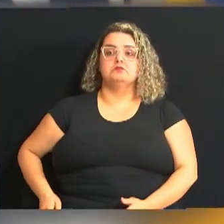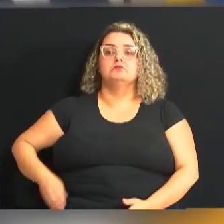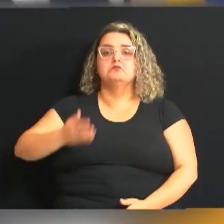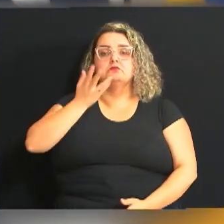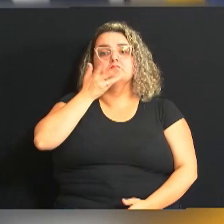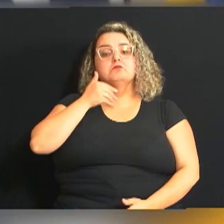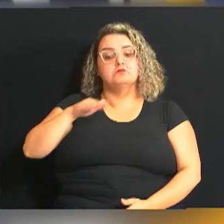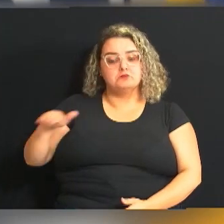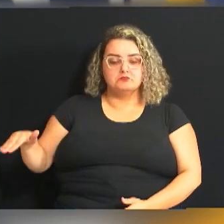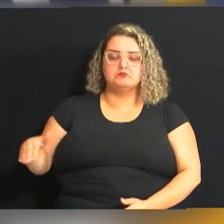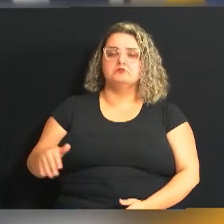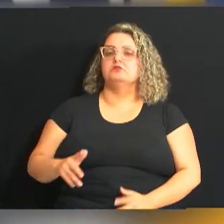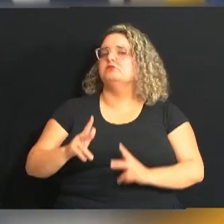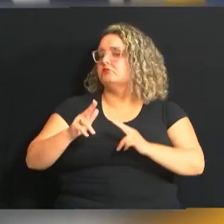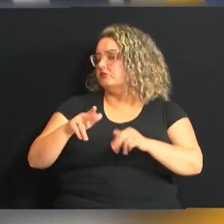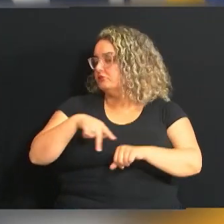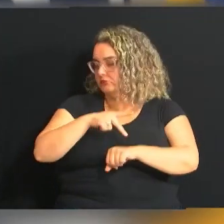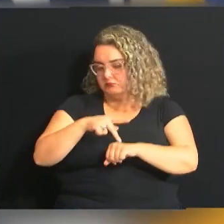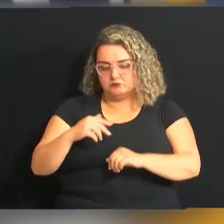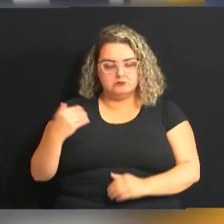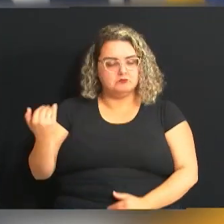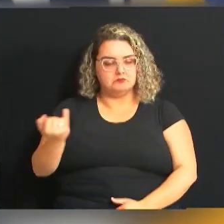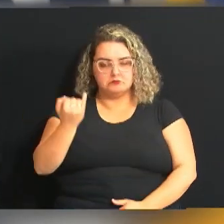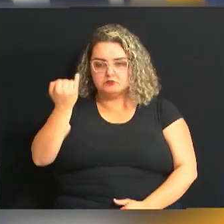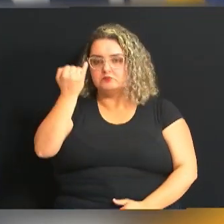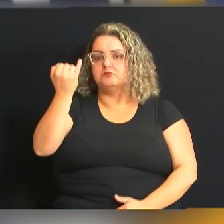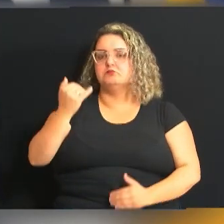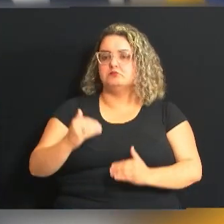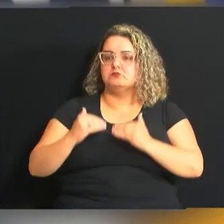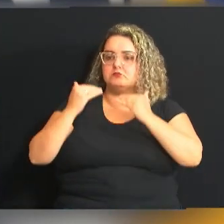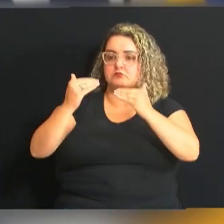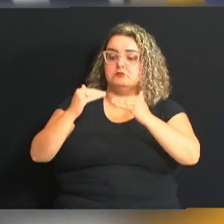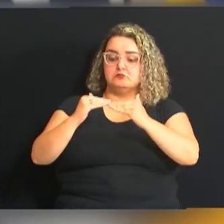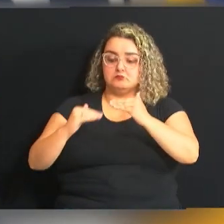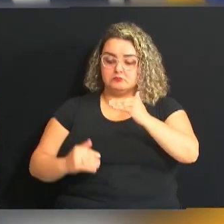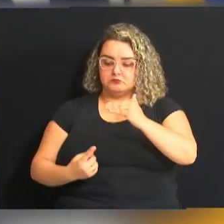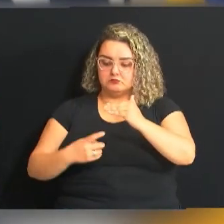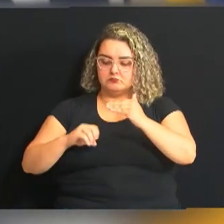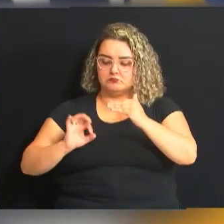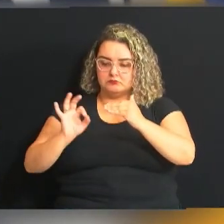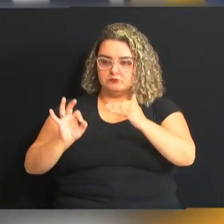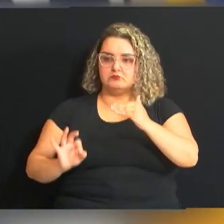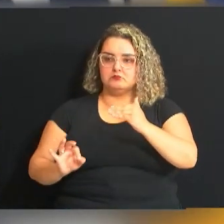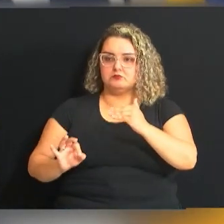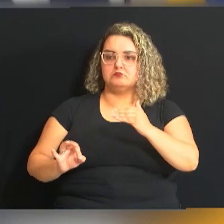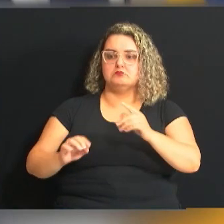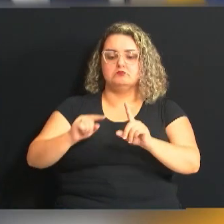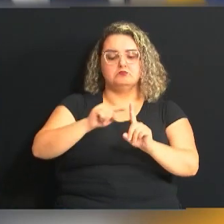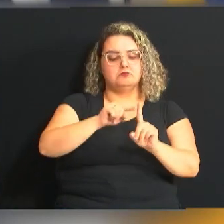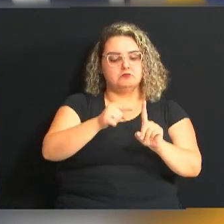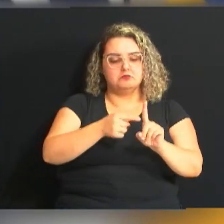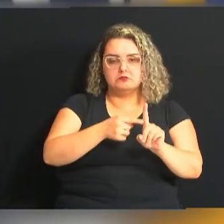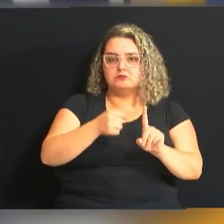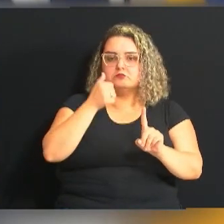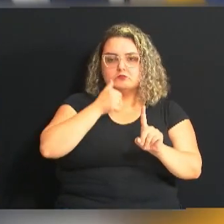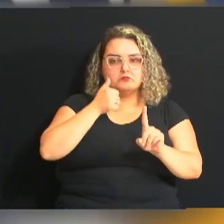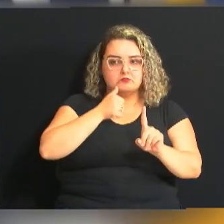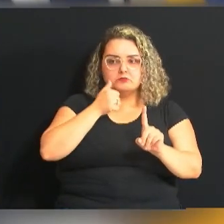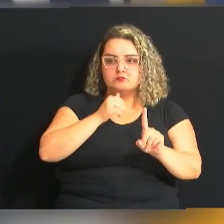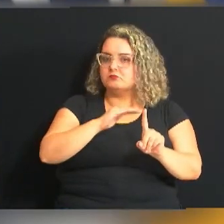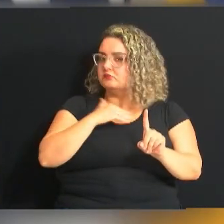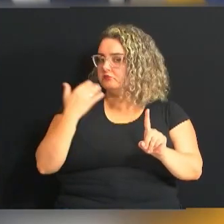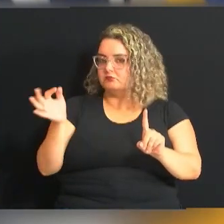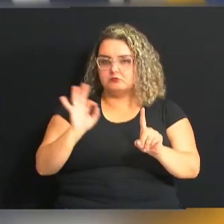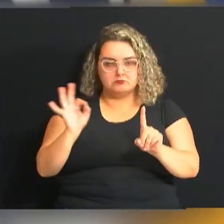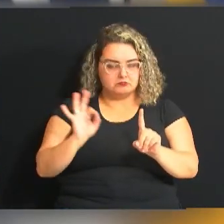de primeiro mundo, de países desenvolvidos, abaixo de 10%. Mortalidade materna, 0, não tivemos nenhuma morte de mães,